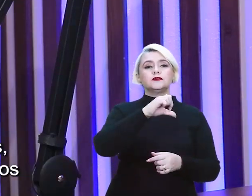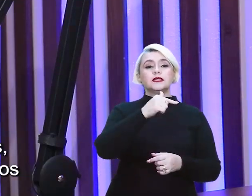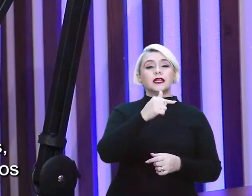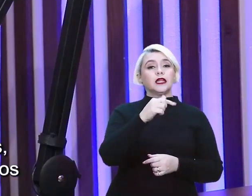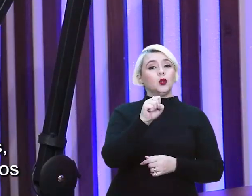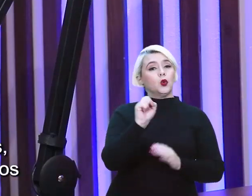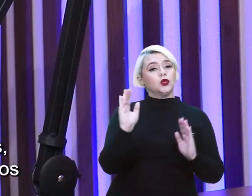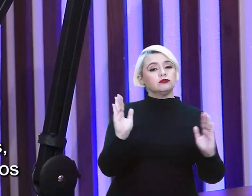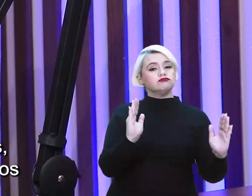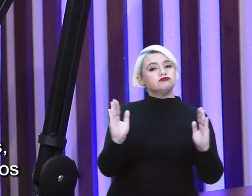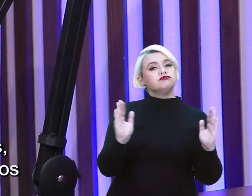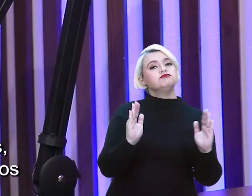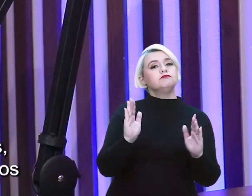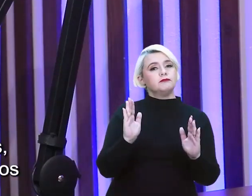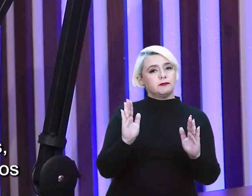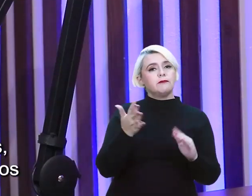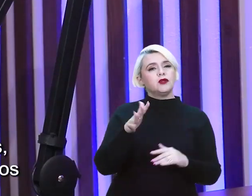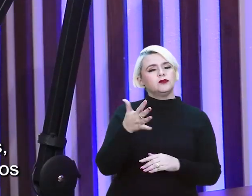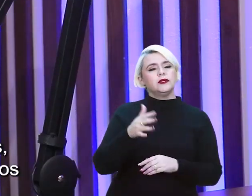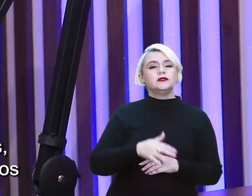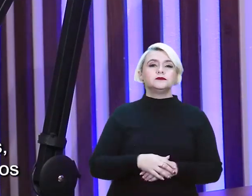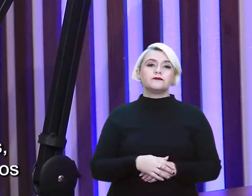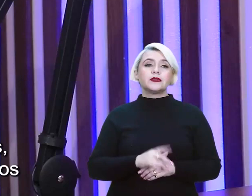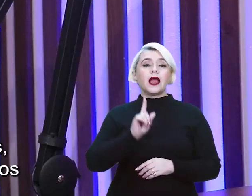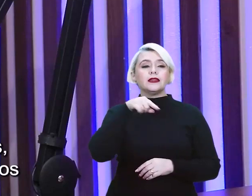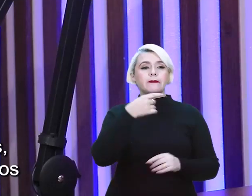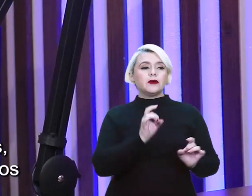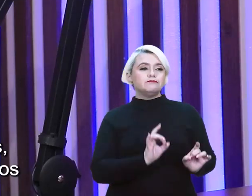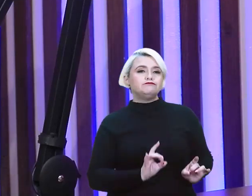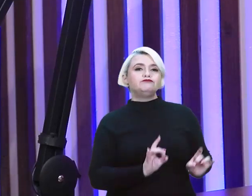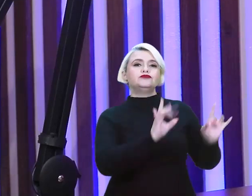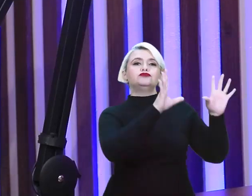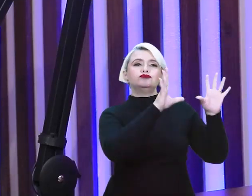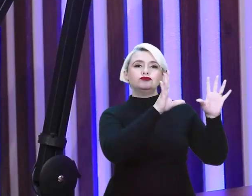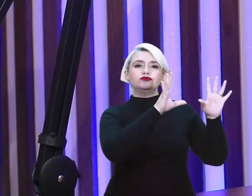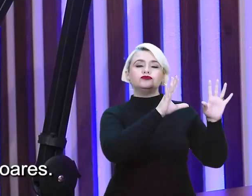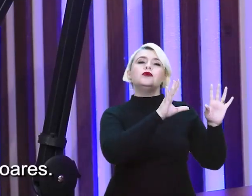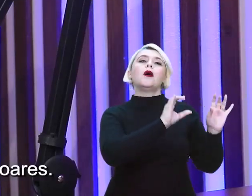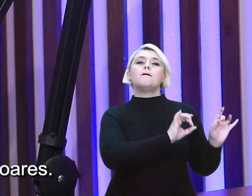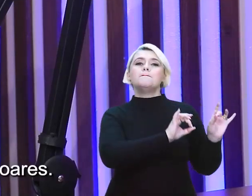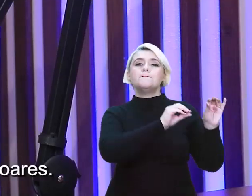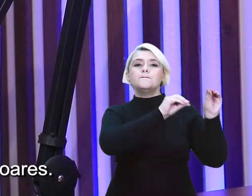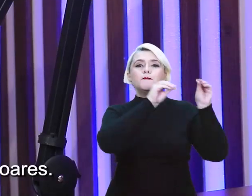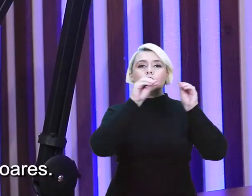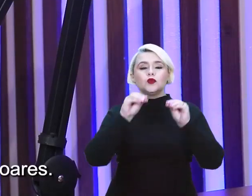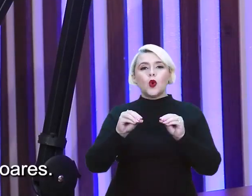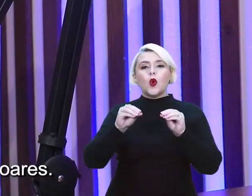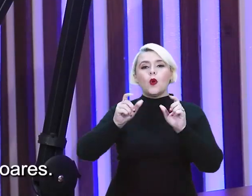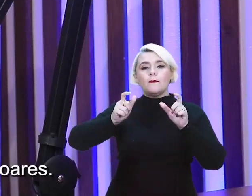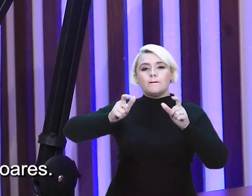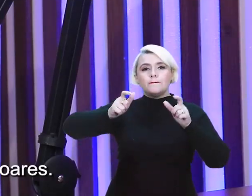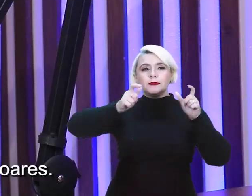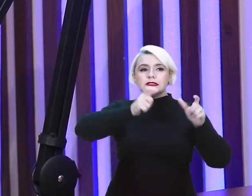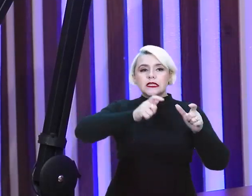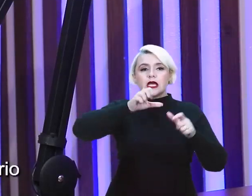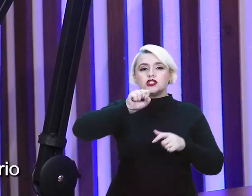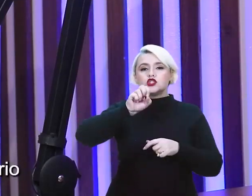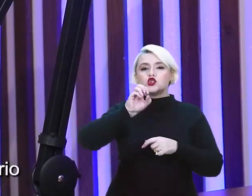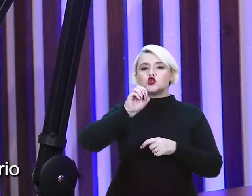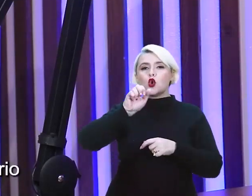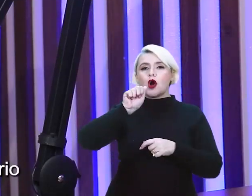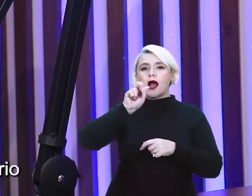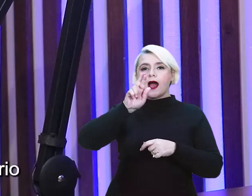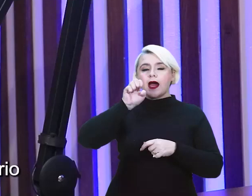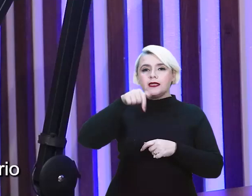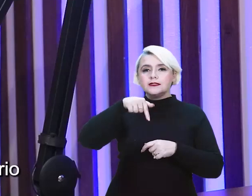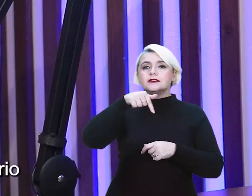1978, basicamente, nós vivemos nessas regiões. Depois vendeu-se tudo, aí ficamos fixos em Soares. De Soares, eu